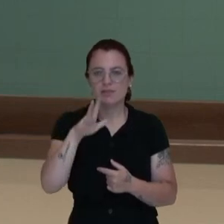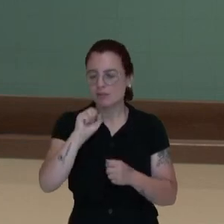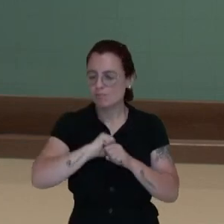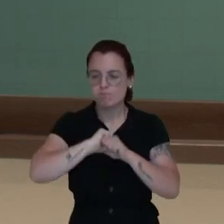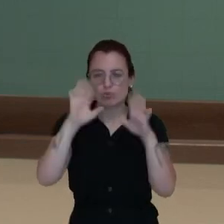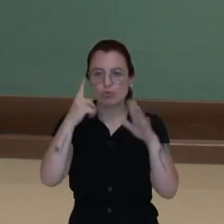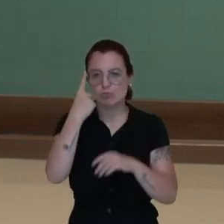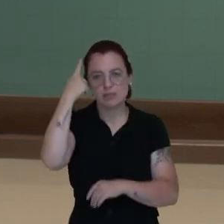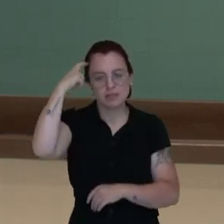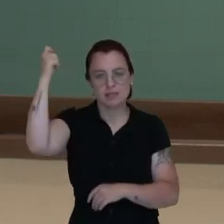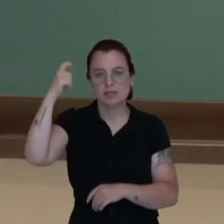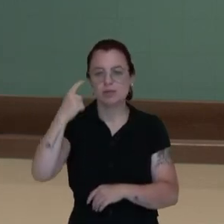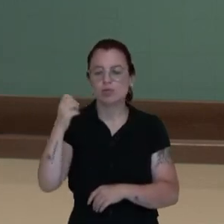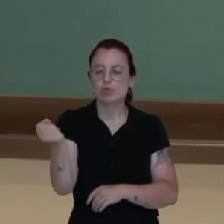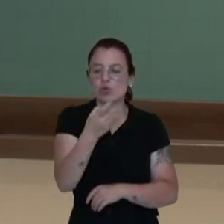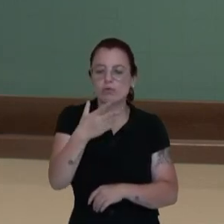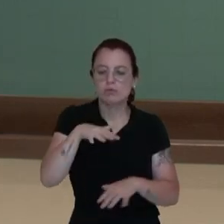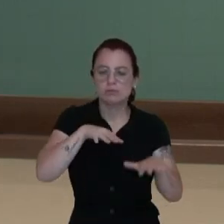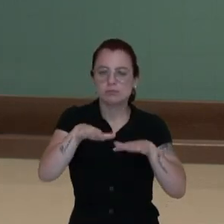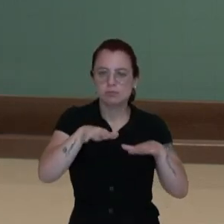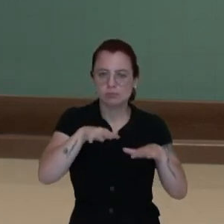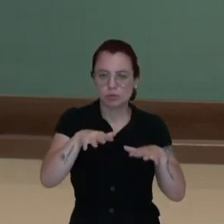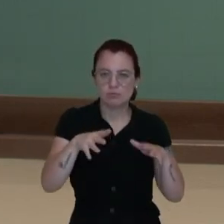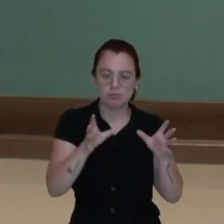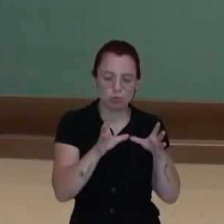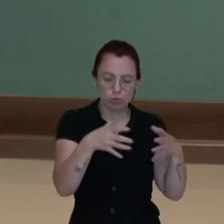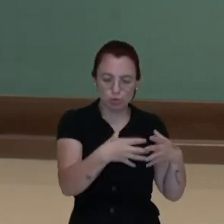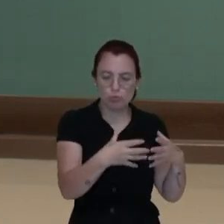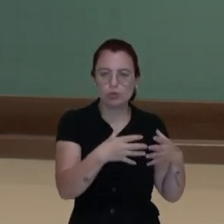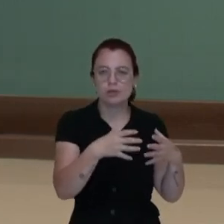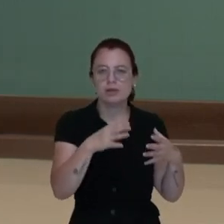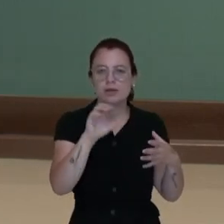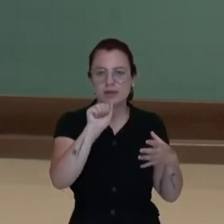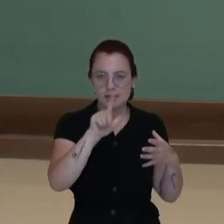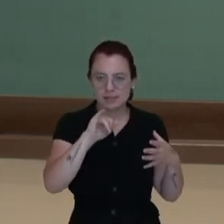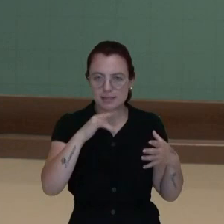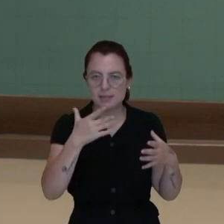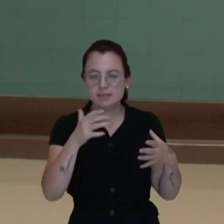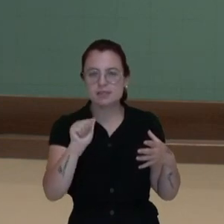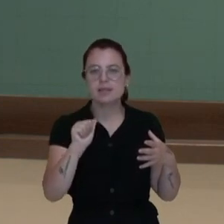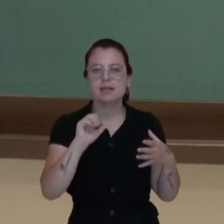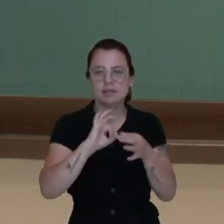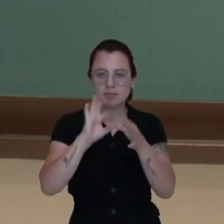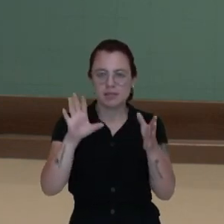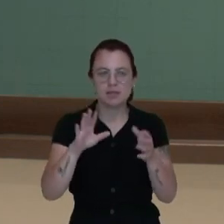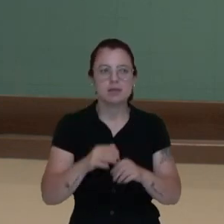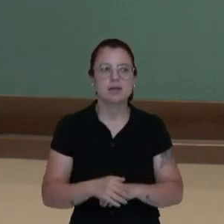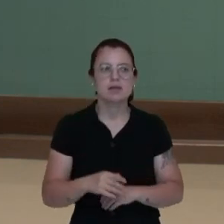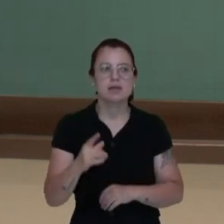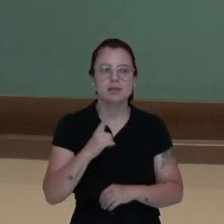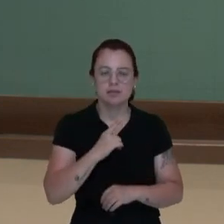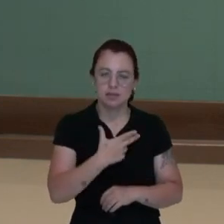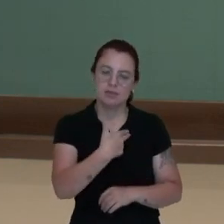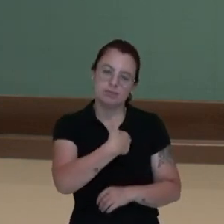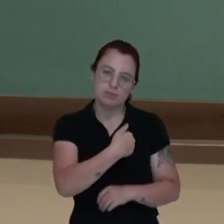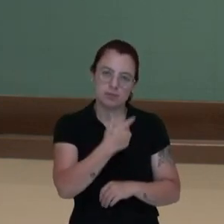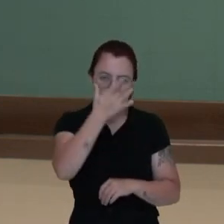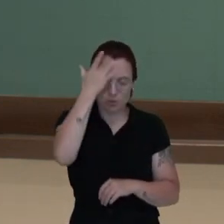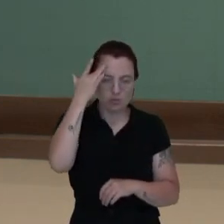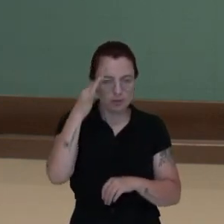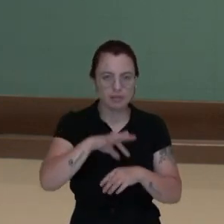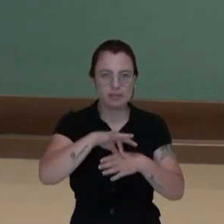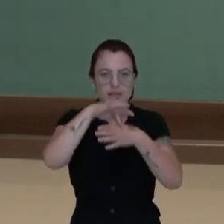uma ideia de um novo partido, a Aliança Liberal. Essa Aliança Liberal vai ter como candidato a presidente Getúlio